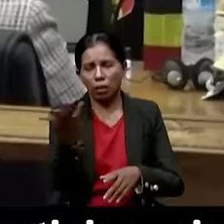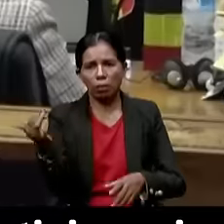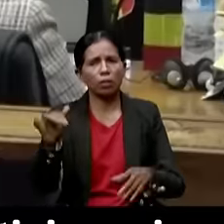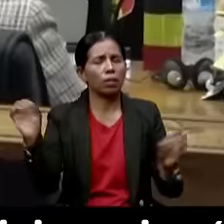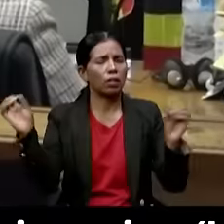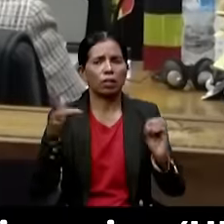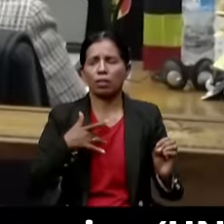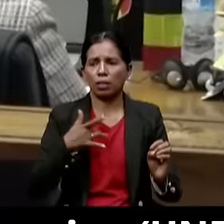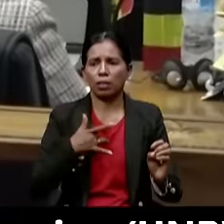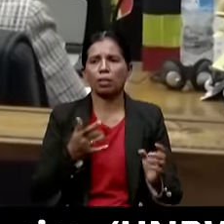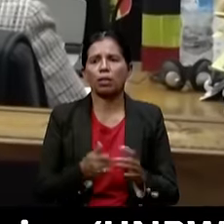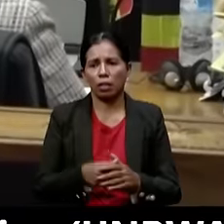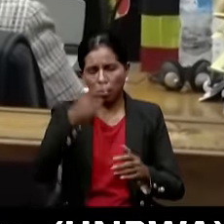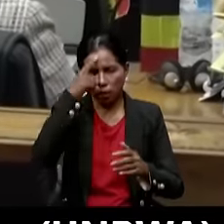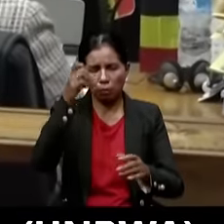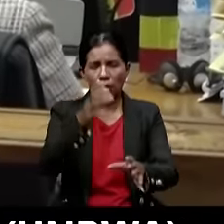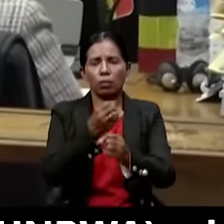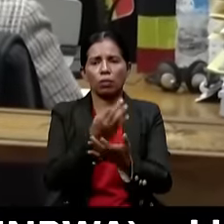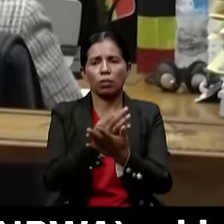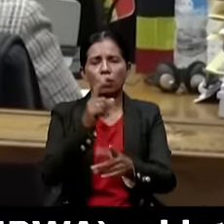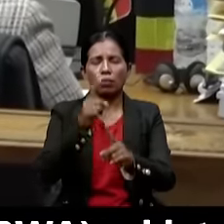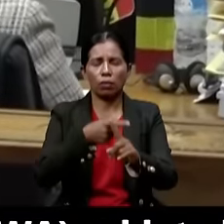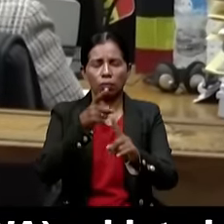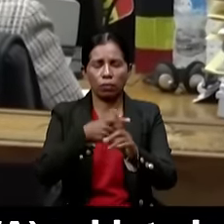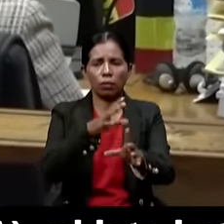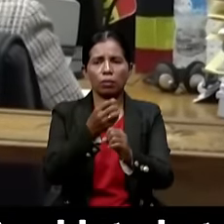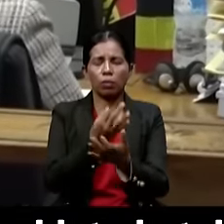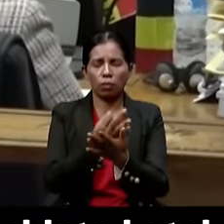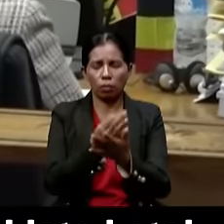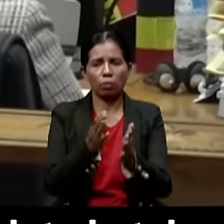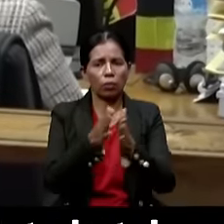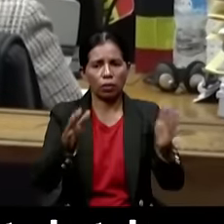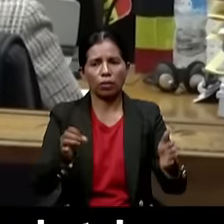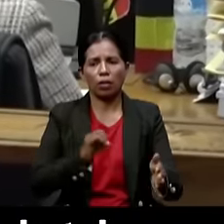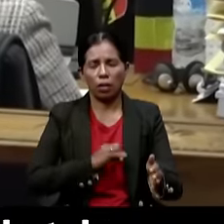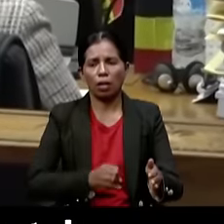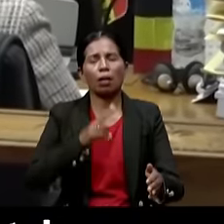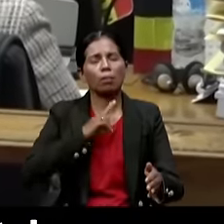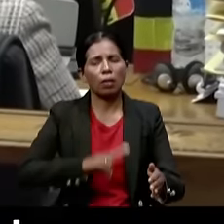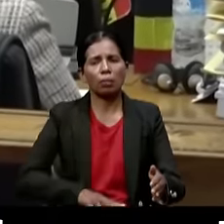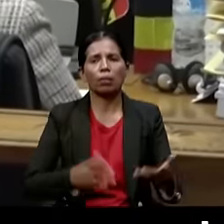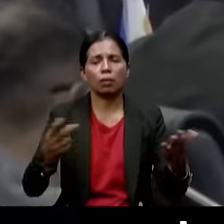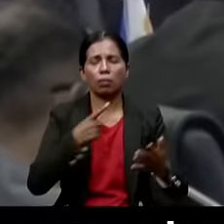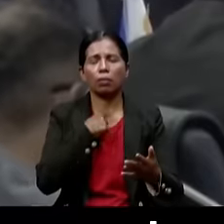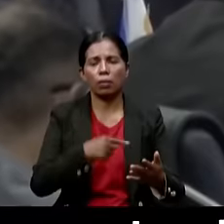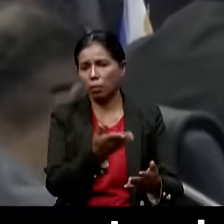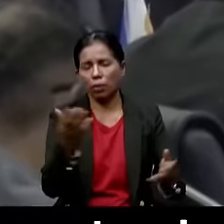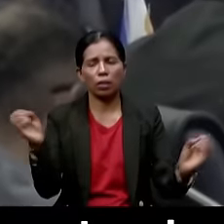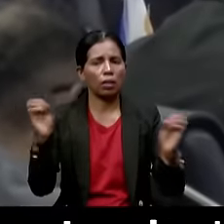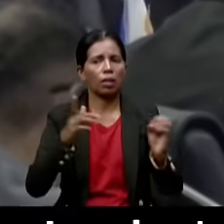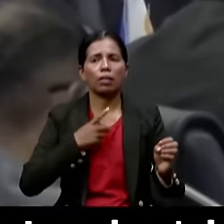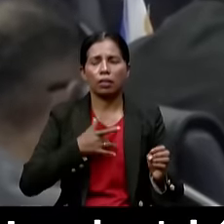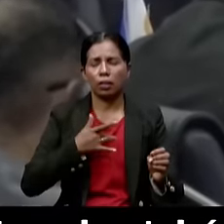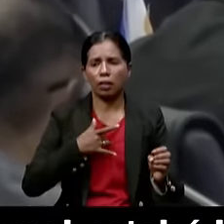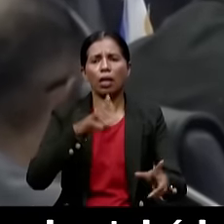lasinti tama si mosa ambot be fula fula si mosa ambot la senti hamula ha makirne be hamro ak mane be tebo ser la senti mas po